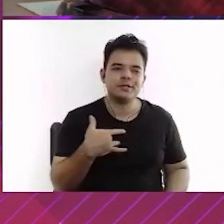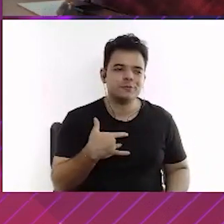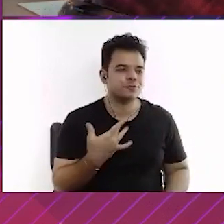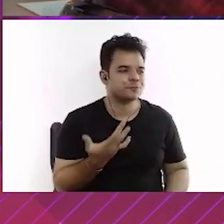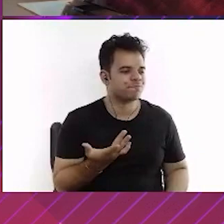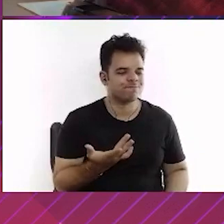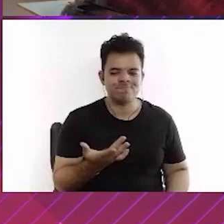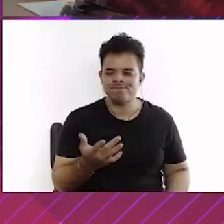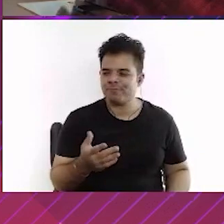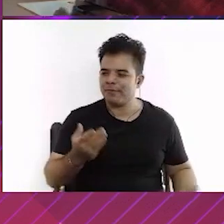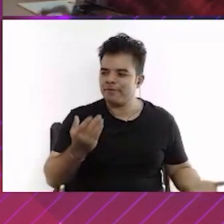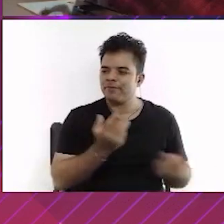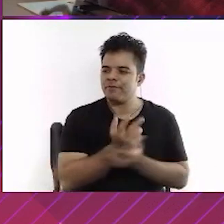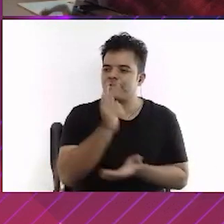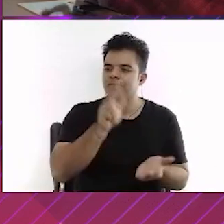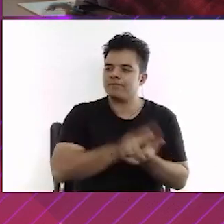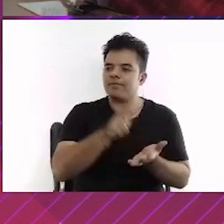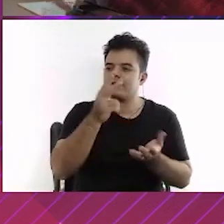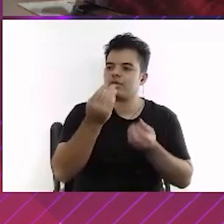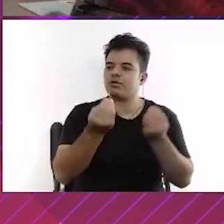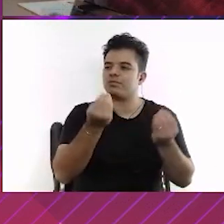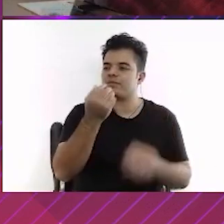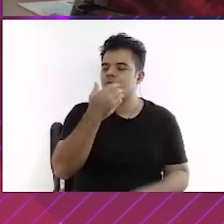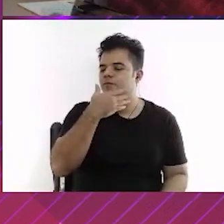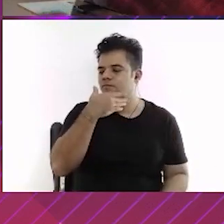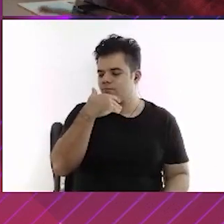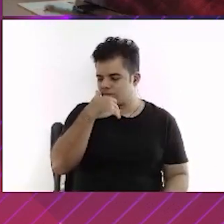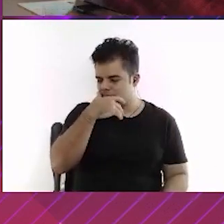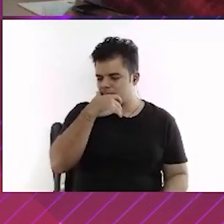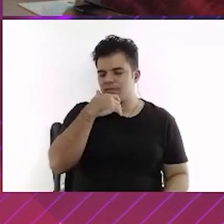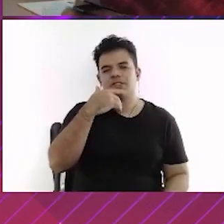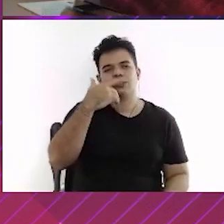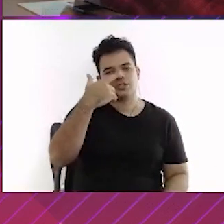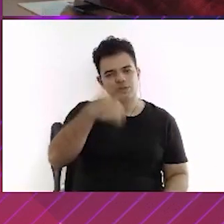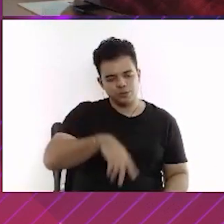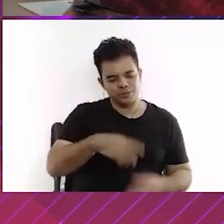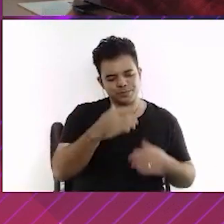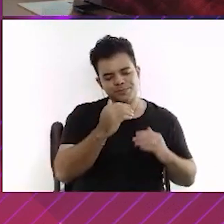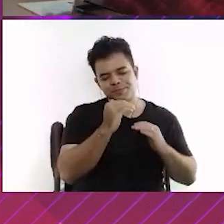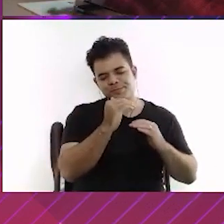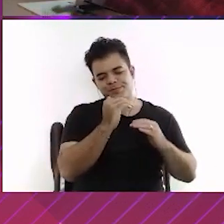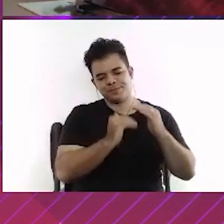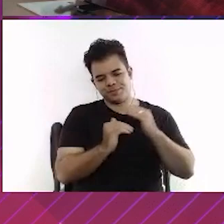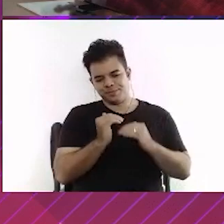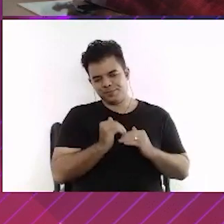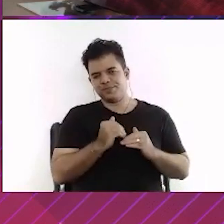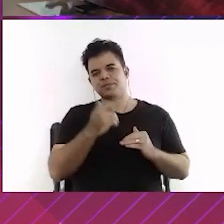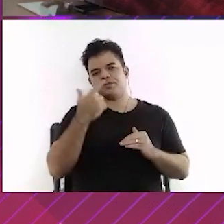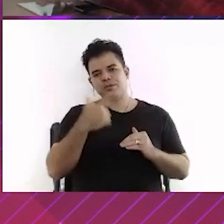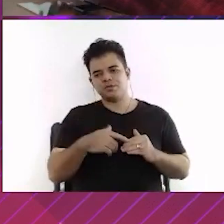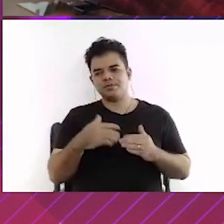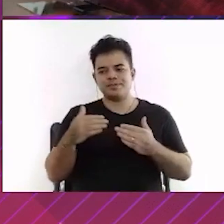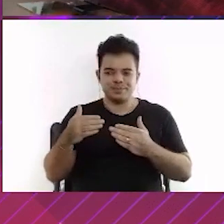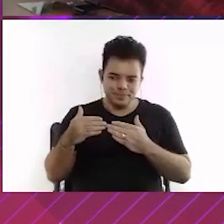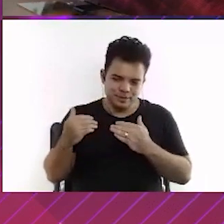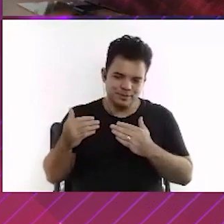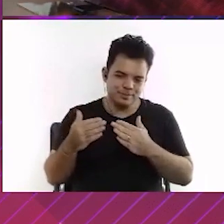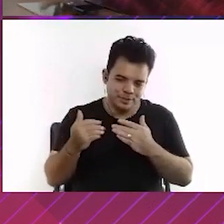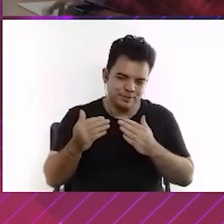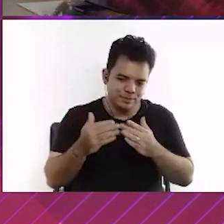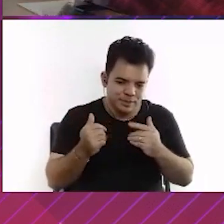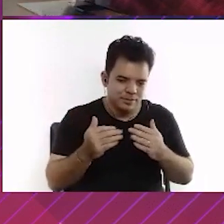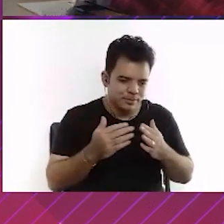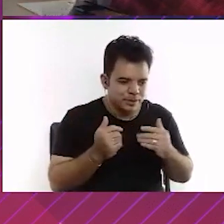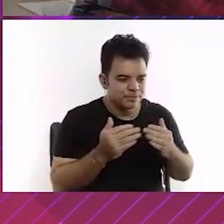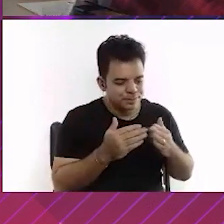dessa proposta. Então, fomos novamente para a borda do negócio, buscar uma oportunidade periférica, e foi aí que a